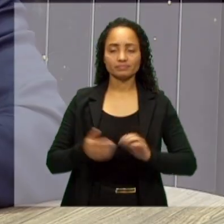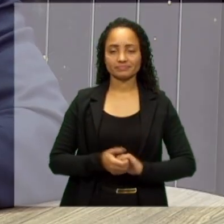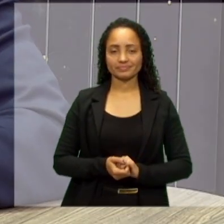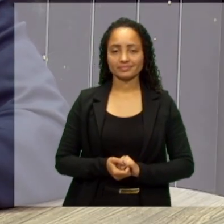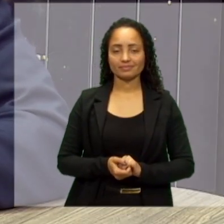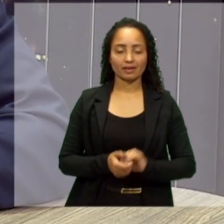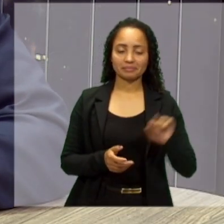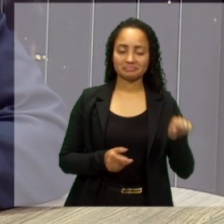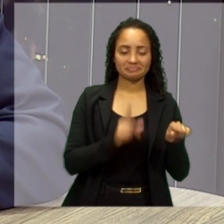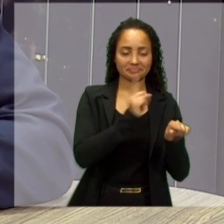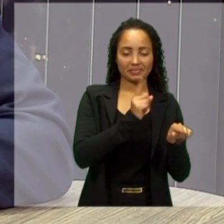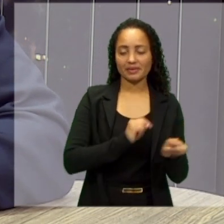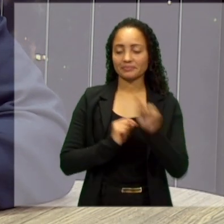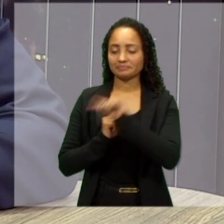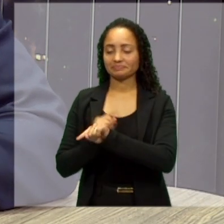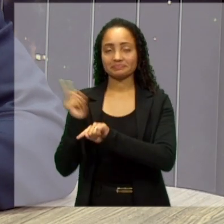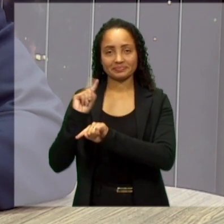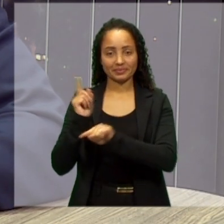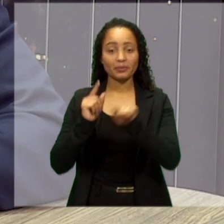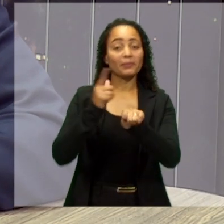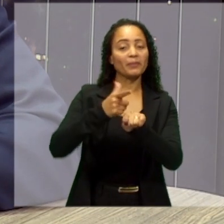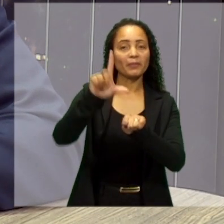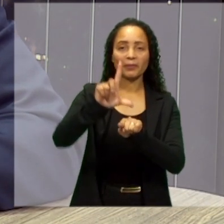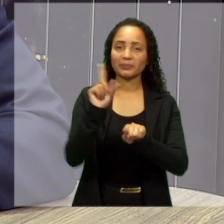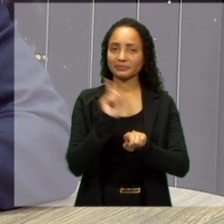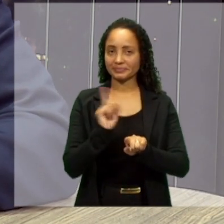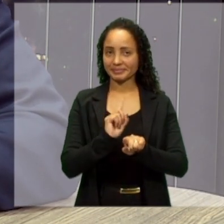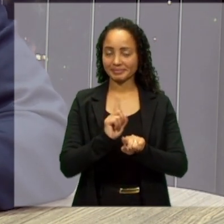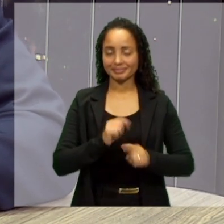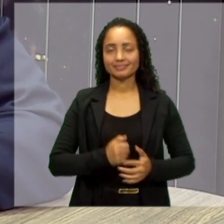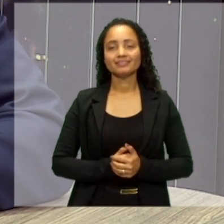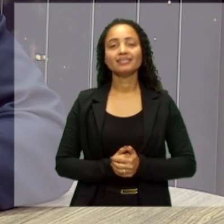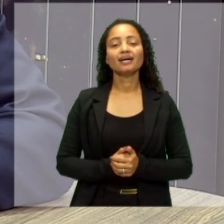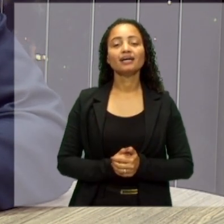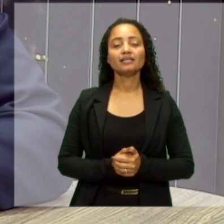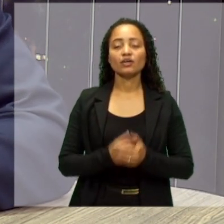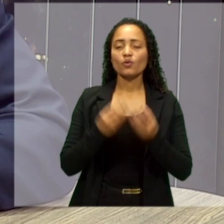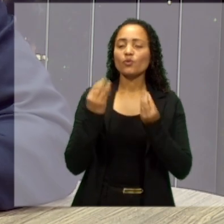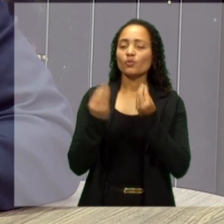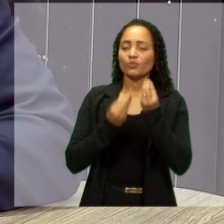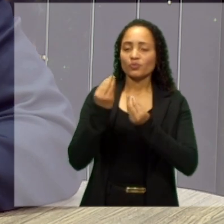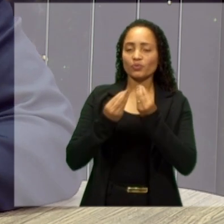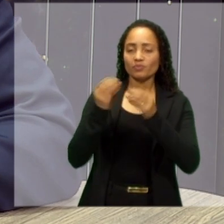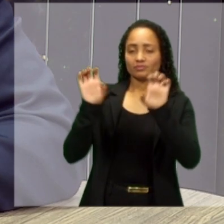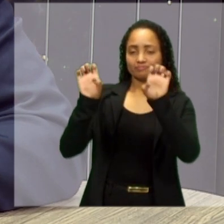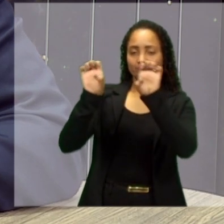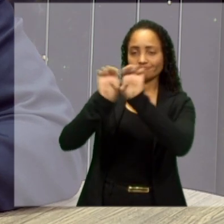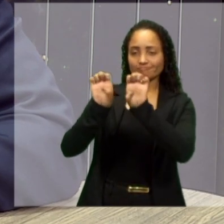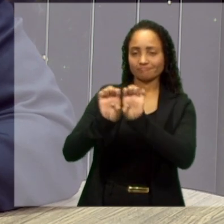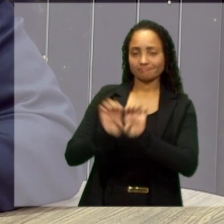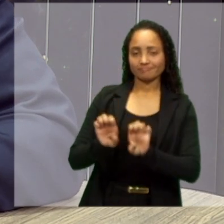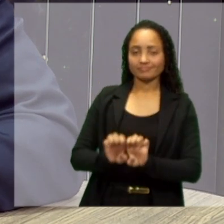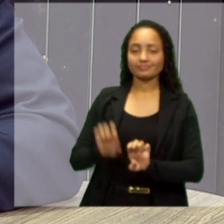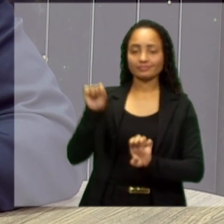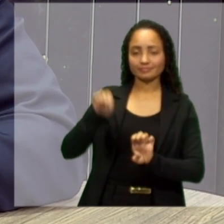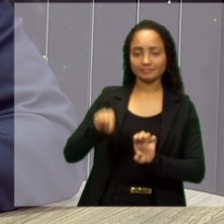nem outro. Como que funciona? Como que foi estruturado o nosso Estado? Então, o nosso Estado ele foi repartido em 3